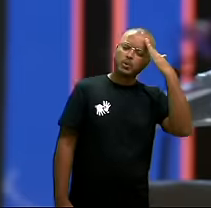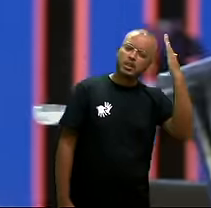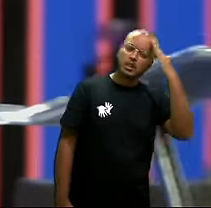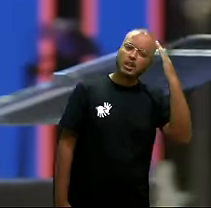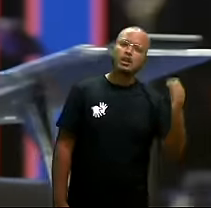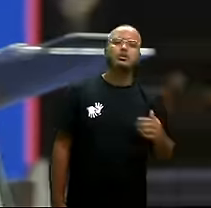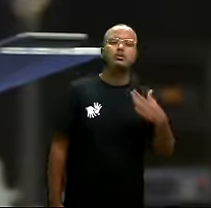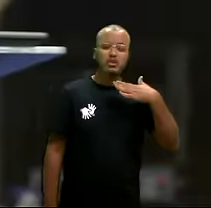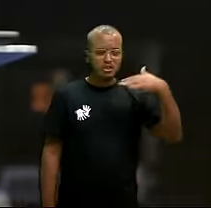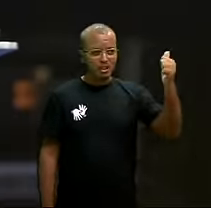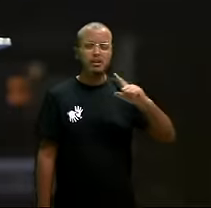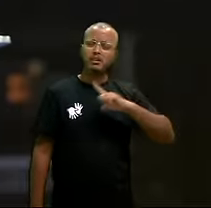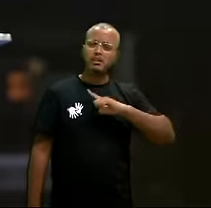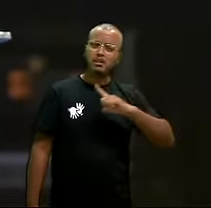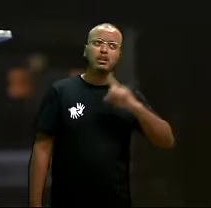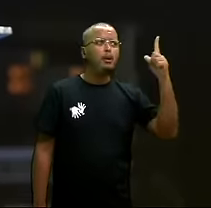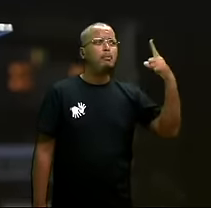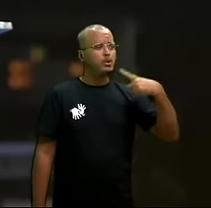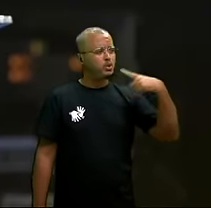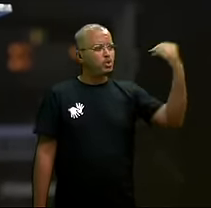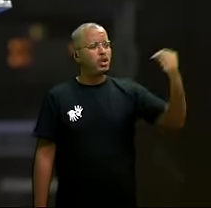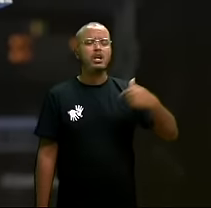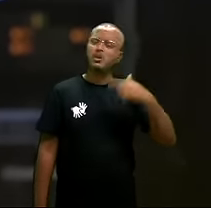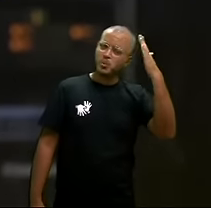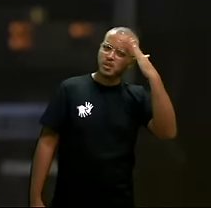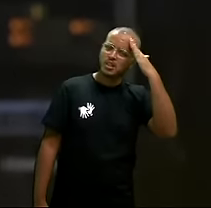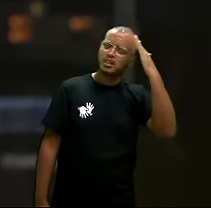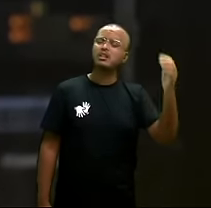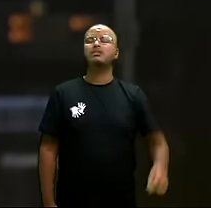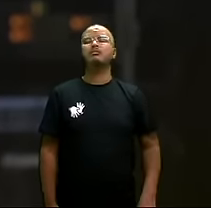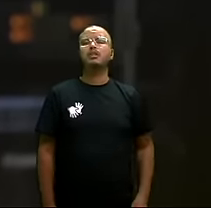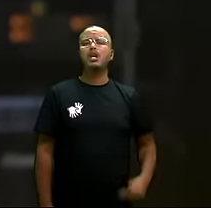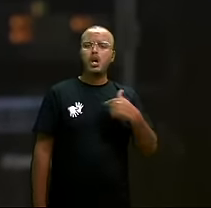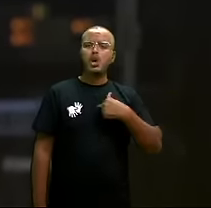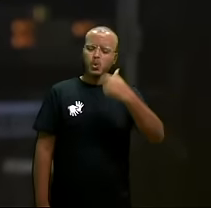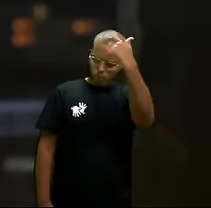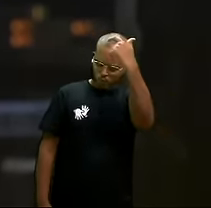Deus me levantou, eu sei que Deus me escolheu. Eu sei que eu sou íntegro.